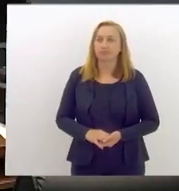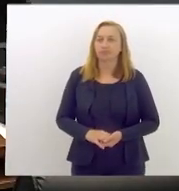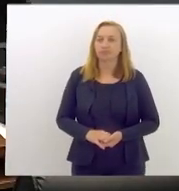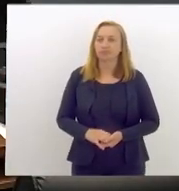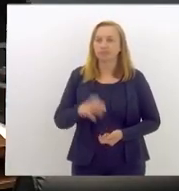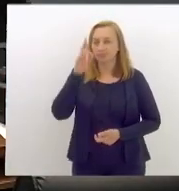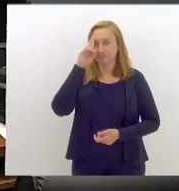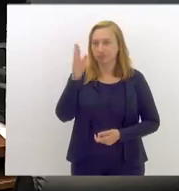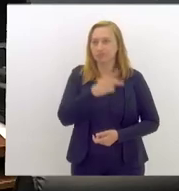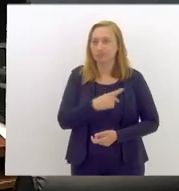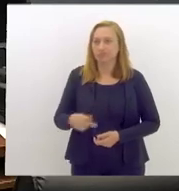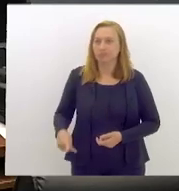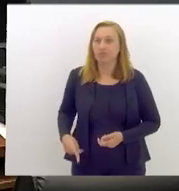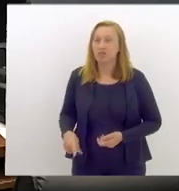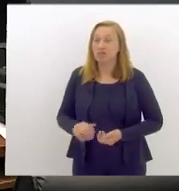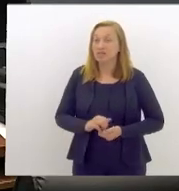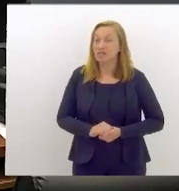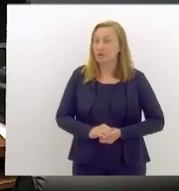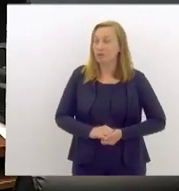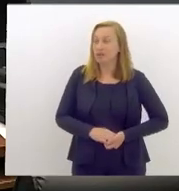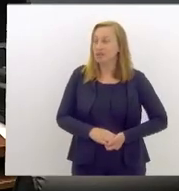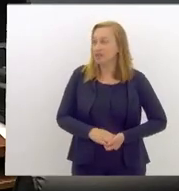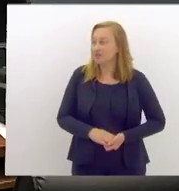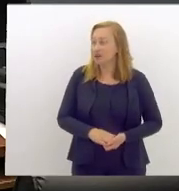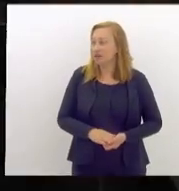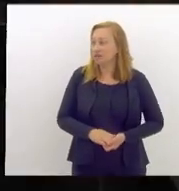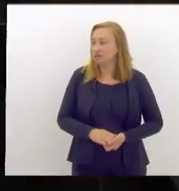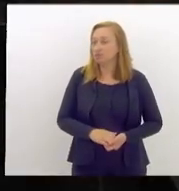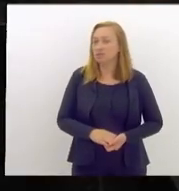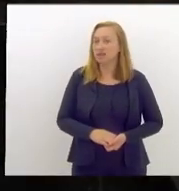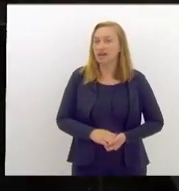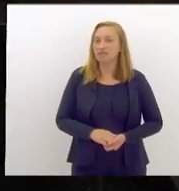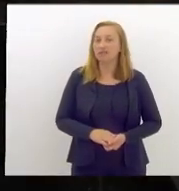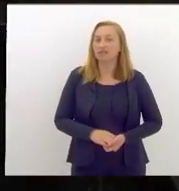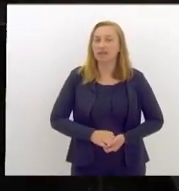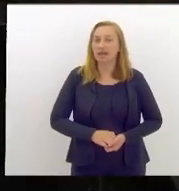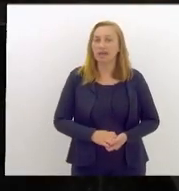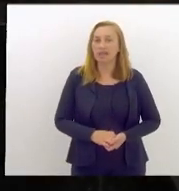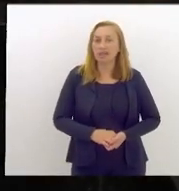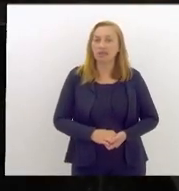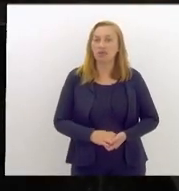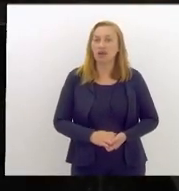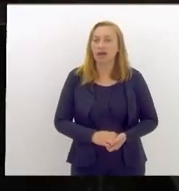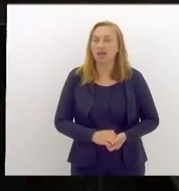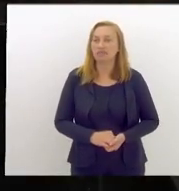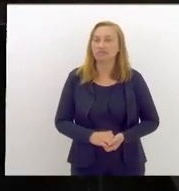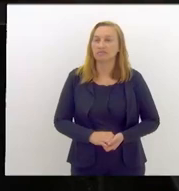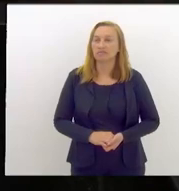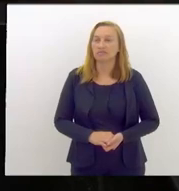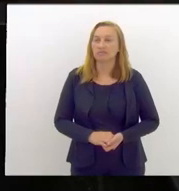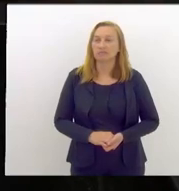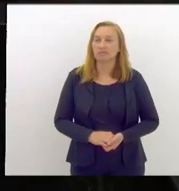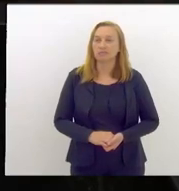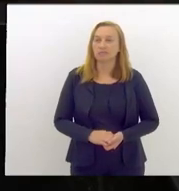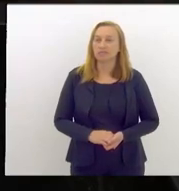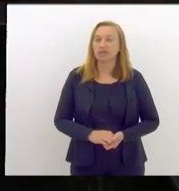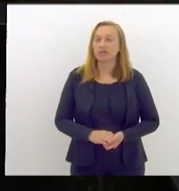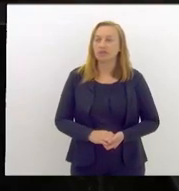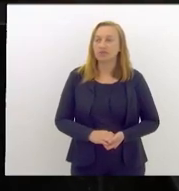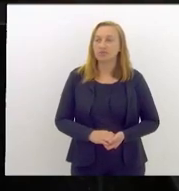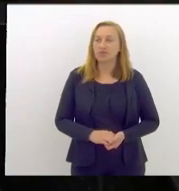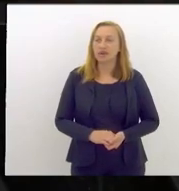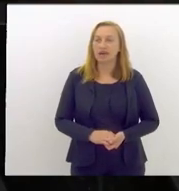senhor presidente senhoras e senhores deputados vamos discutir